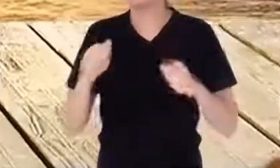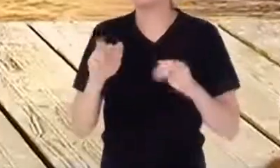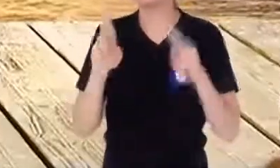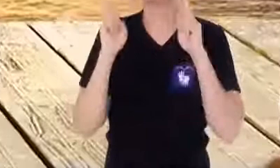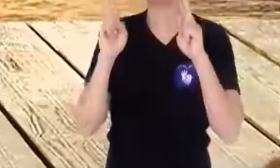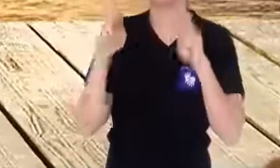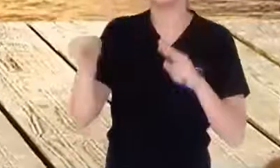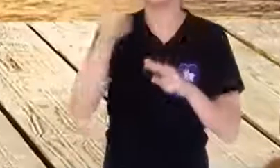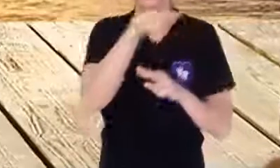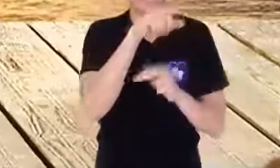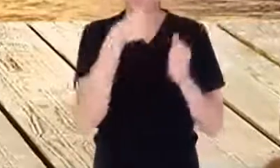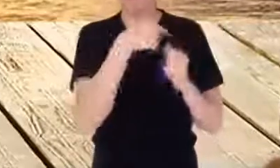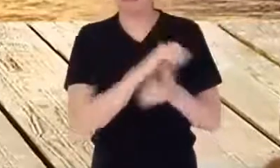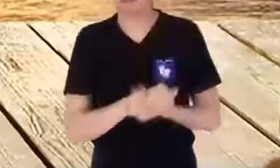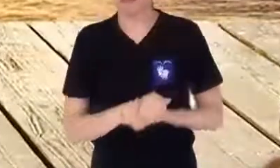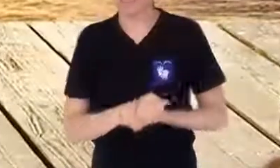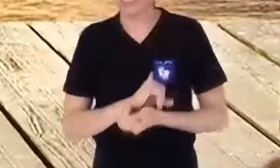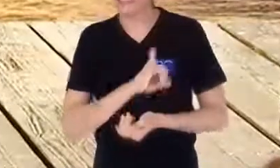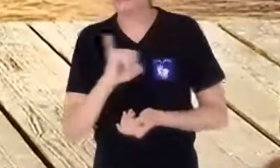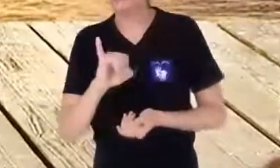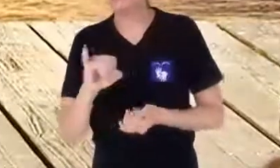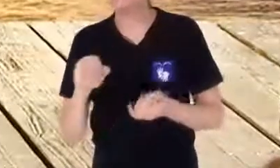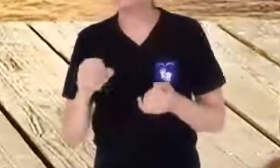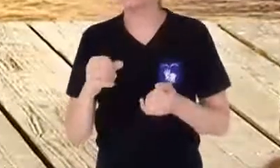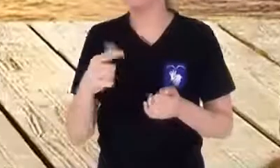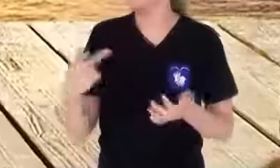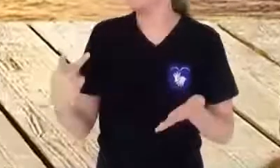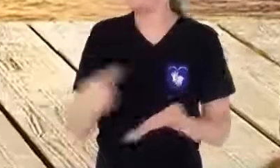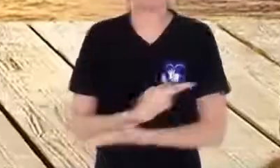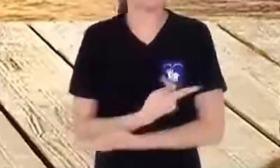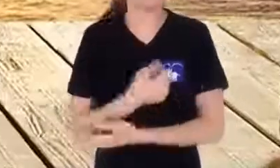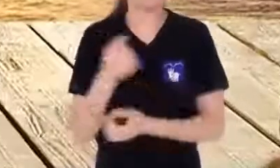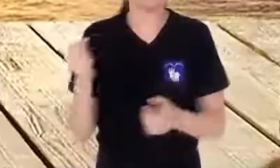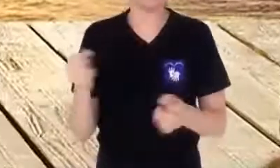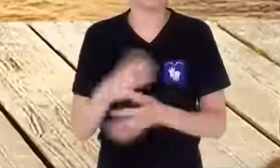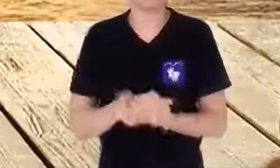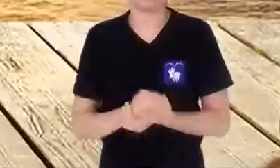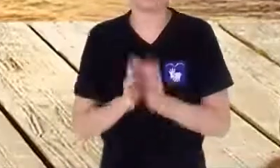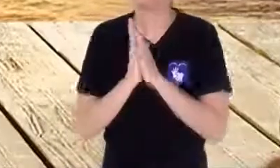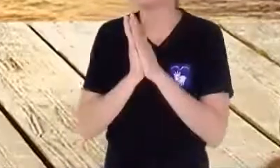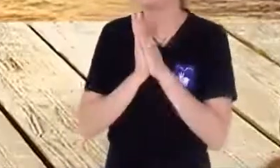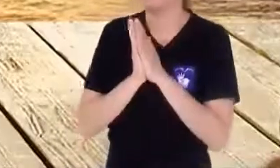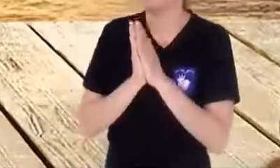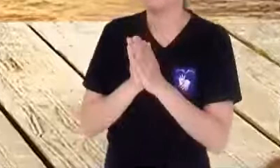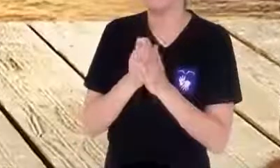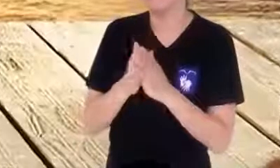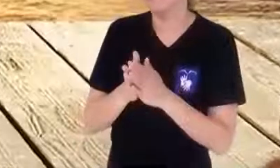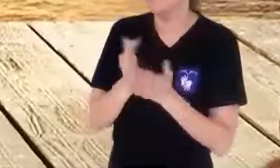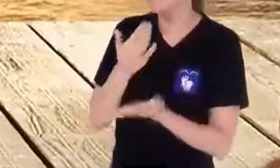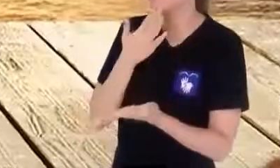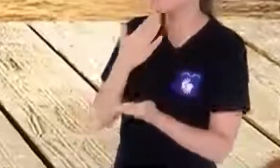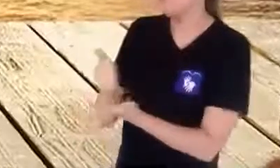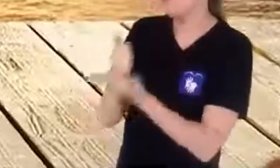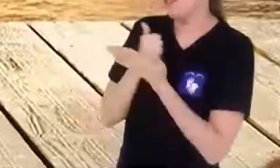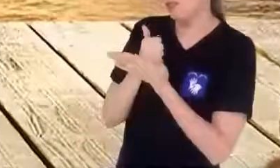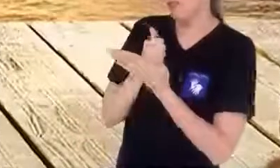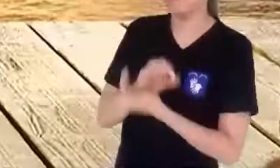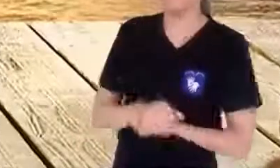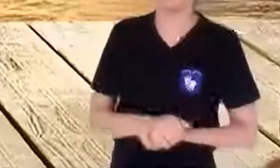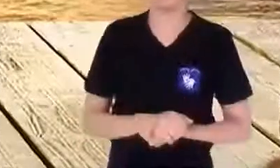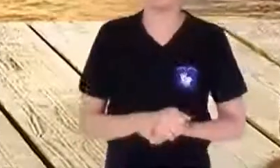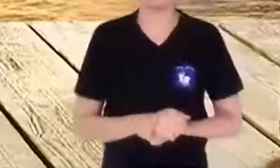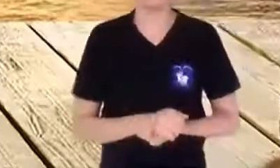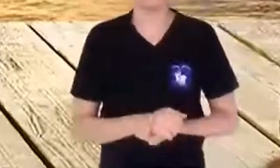ajuda. E ajudar... Senão, me ajuda. Senão a missão acaba aqui. Vitor, Lucas, Yasmin, Rebeca, Sofia, me ajuda. É minha